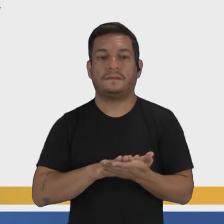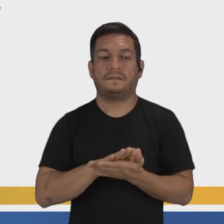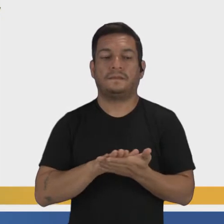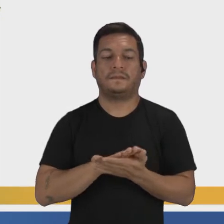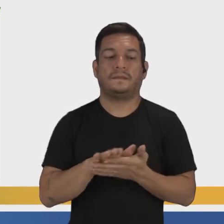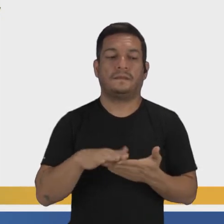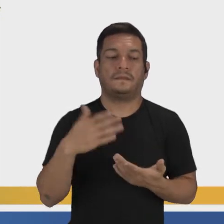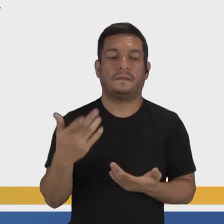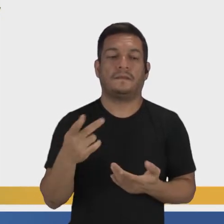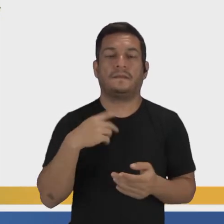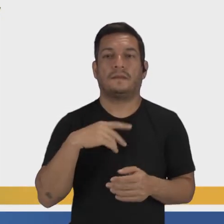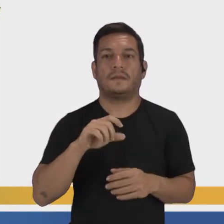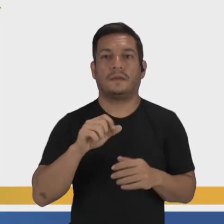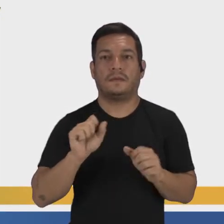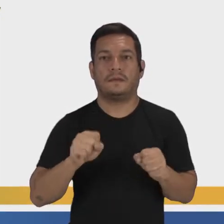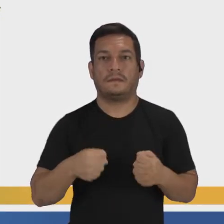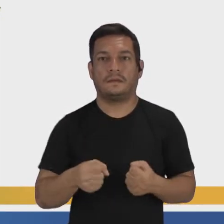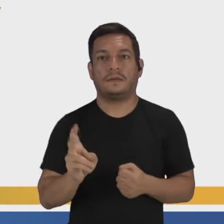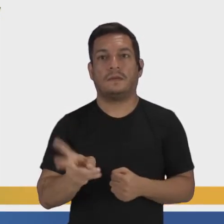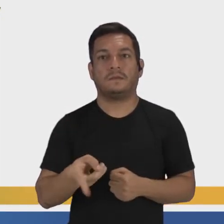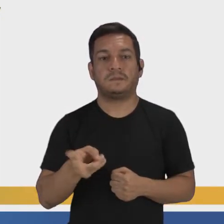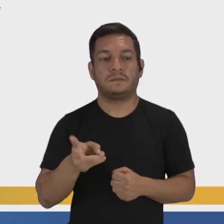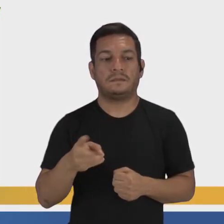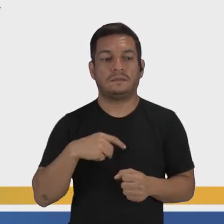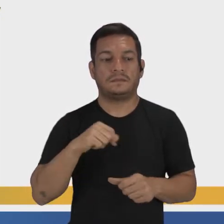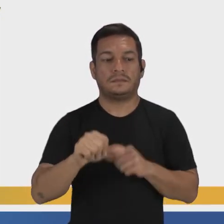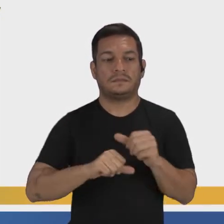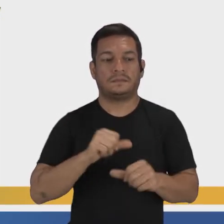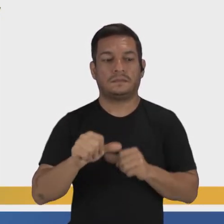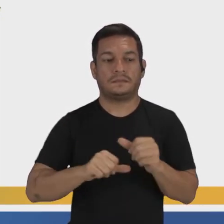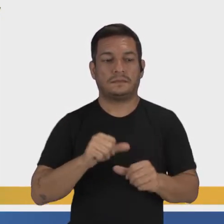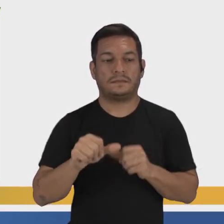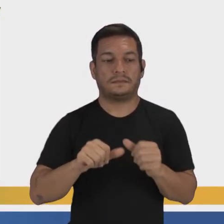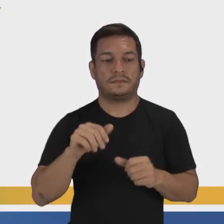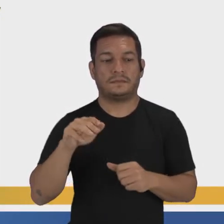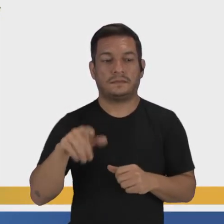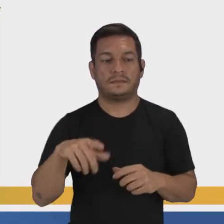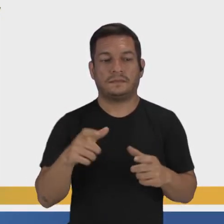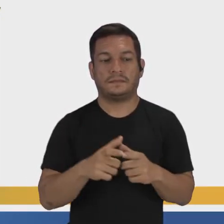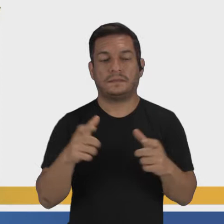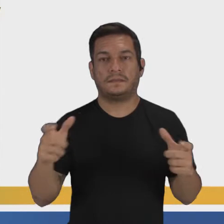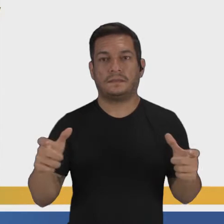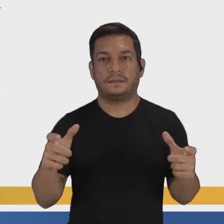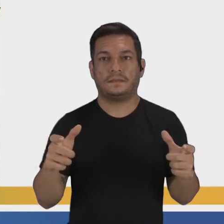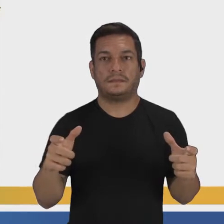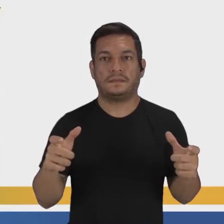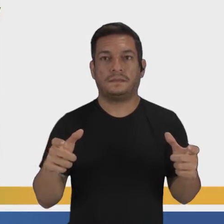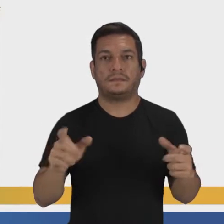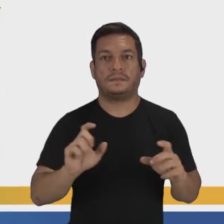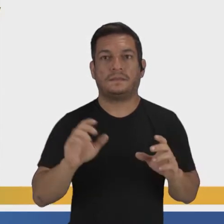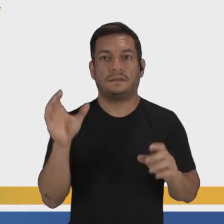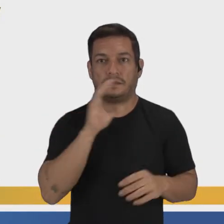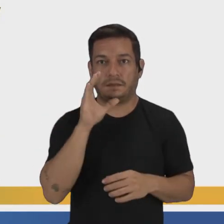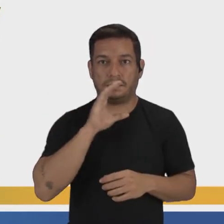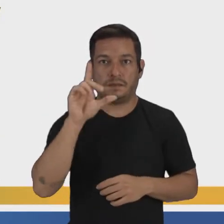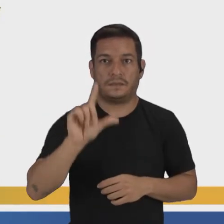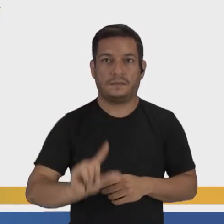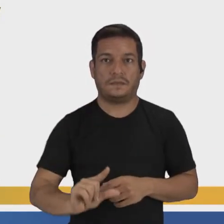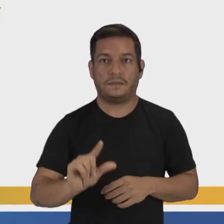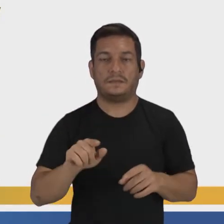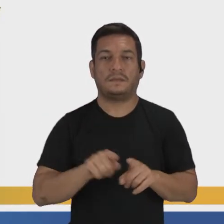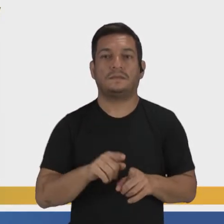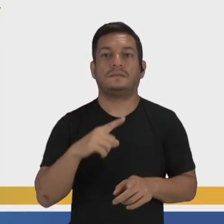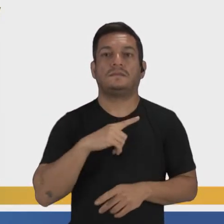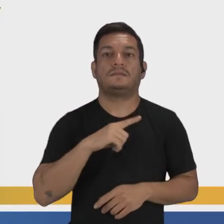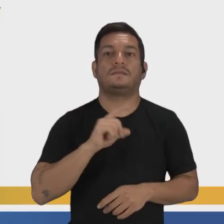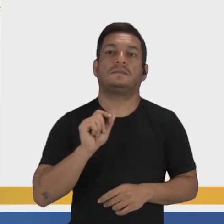Já para uma força fixa, se eu altero a massa, aumentando ela, a aceleração cai. Então,